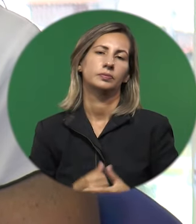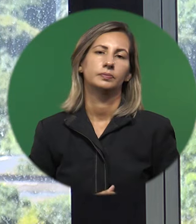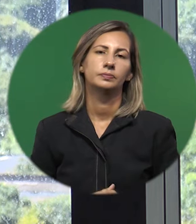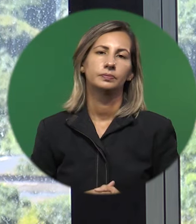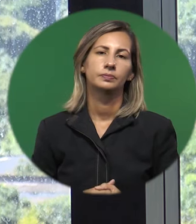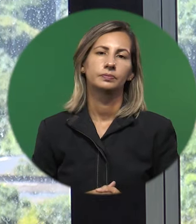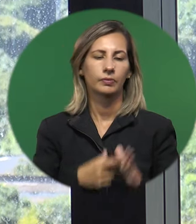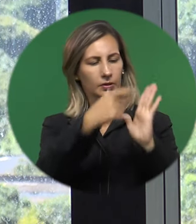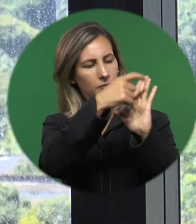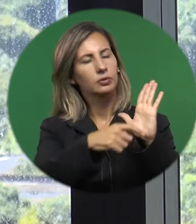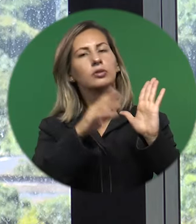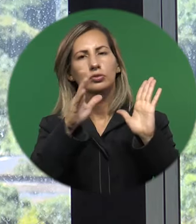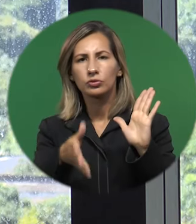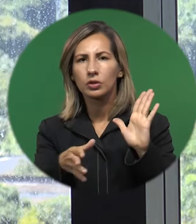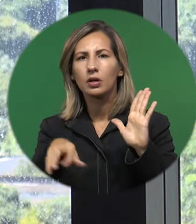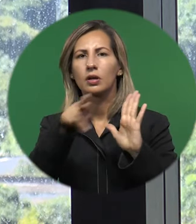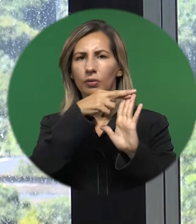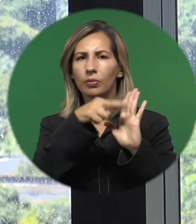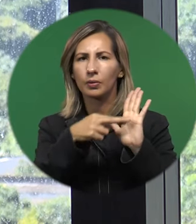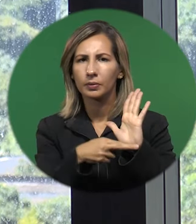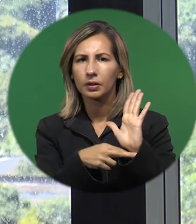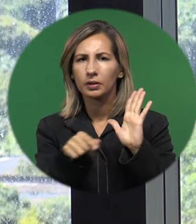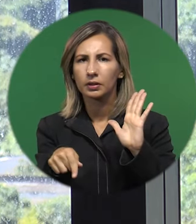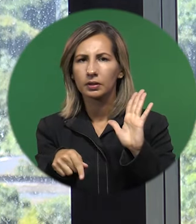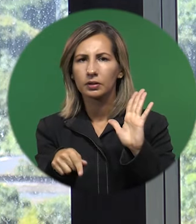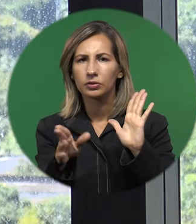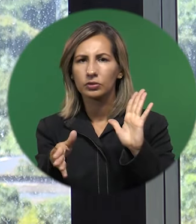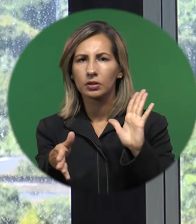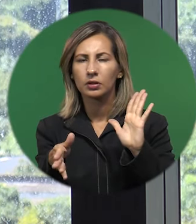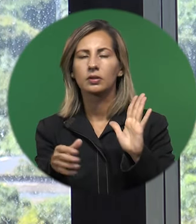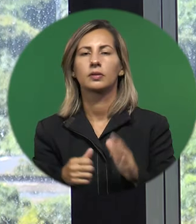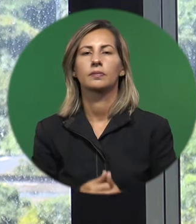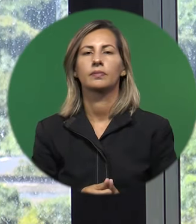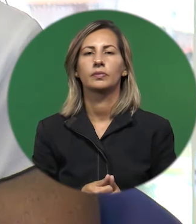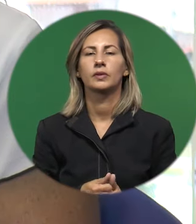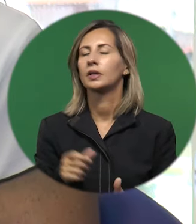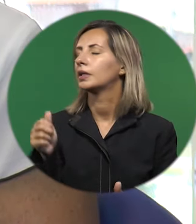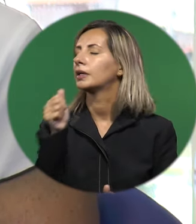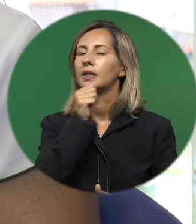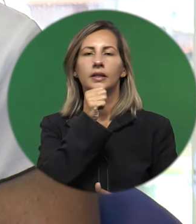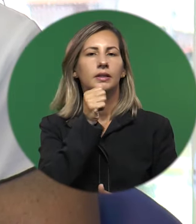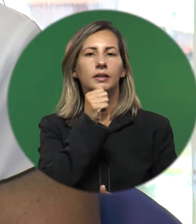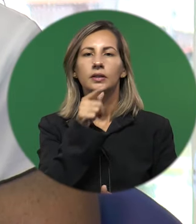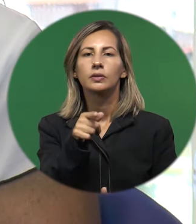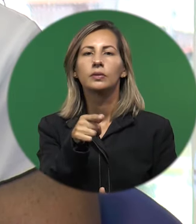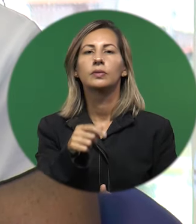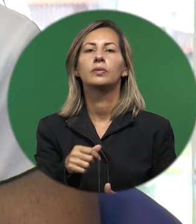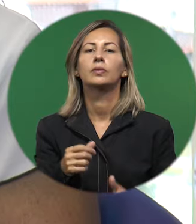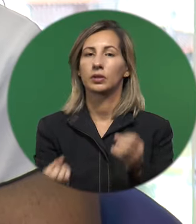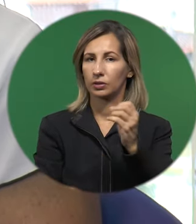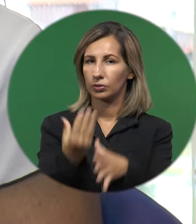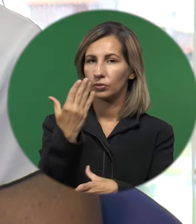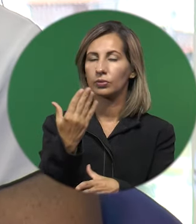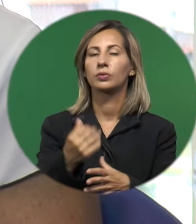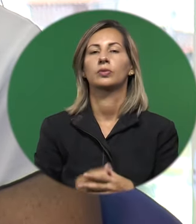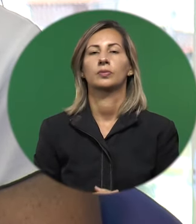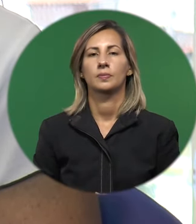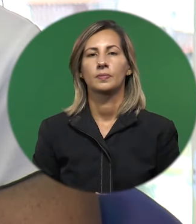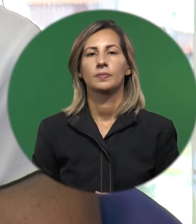comissionado. E esse modelo já foi regulamentado aqui no TRE? Não, a gente já